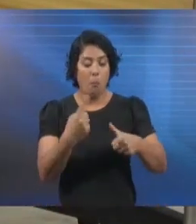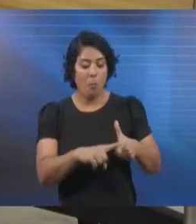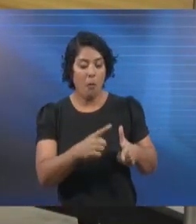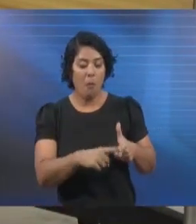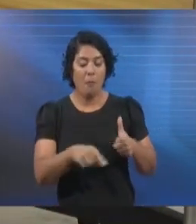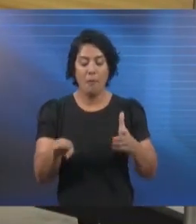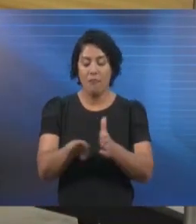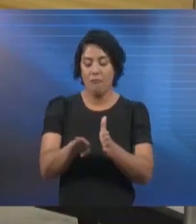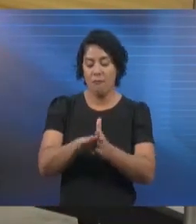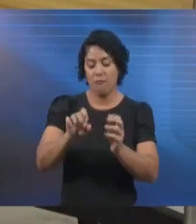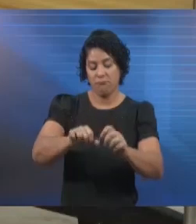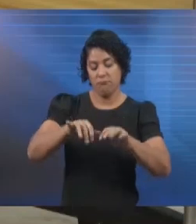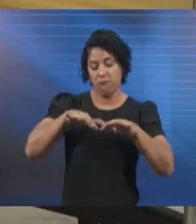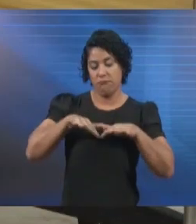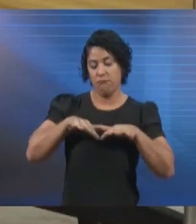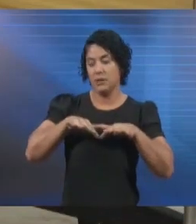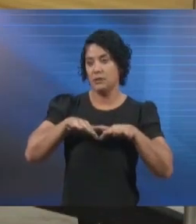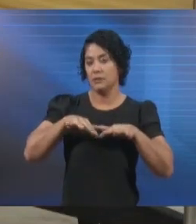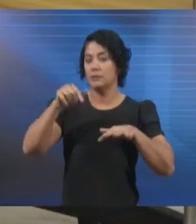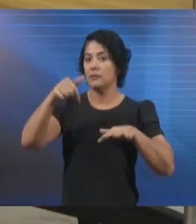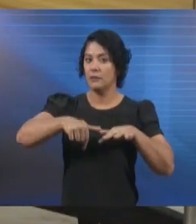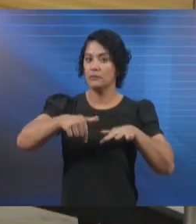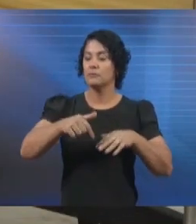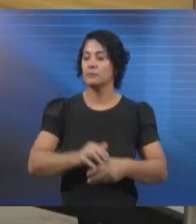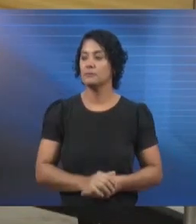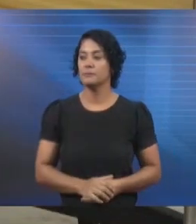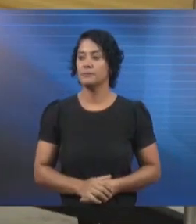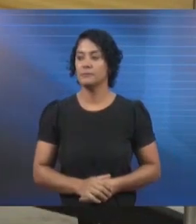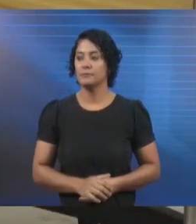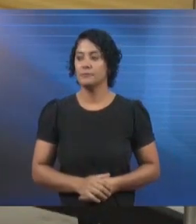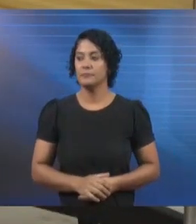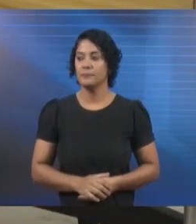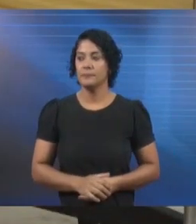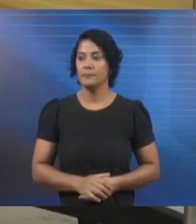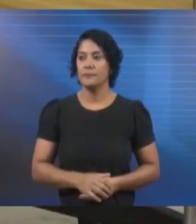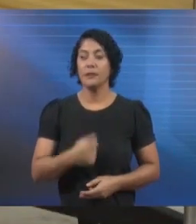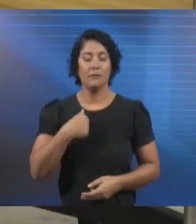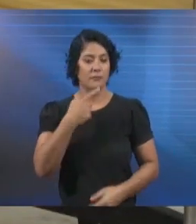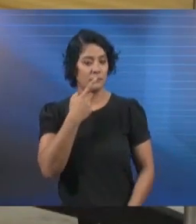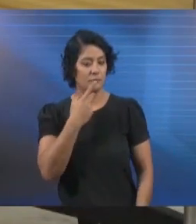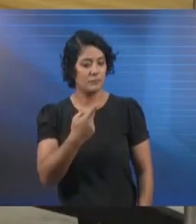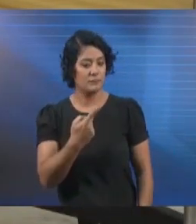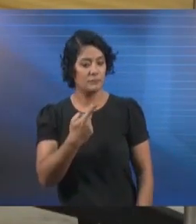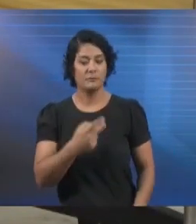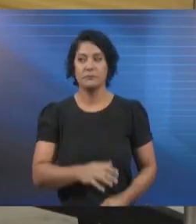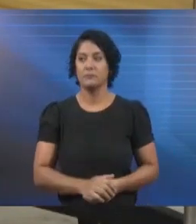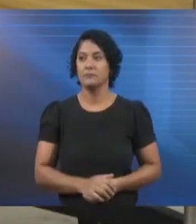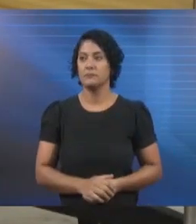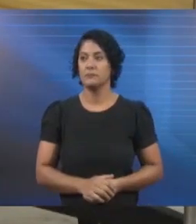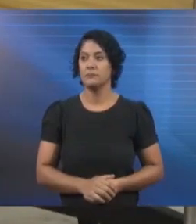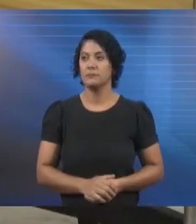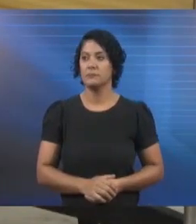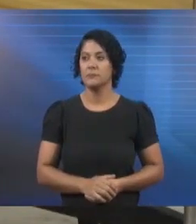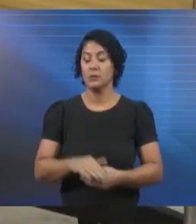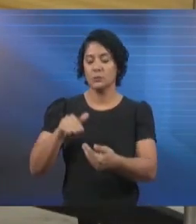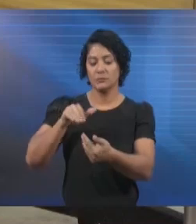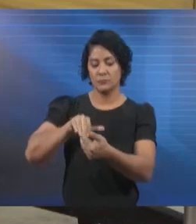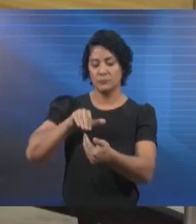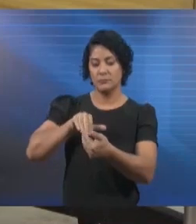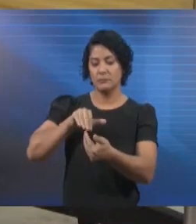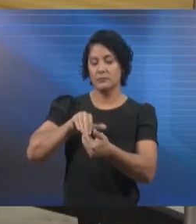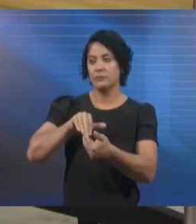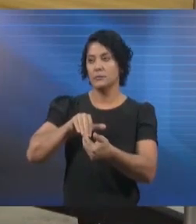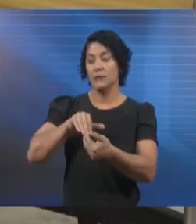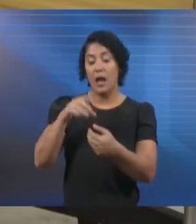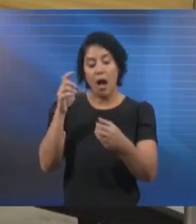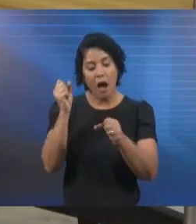ao plenário dessa casa eu quero dizer que é praticamente o Consenso que essa